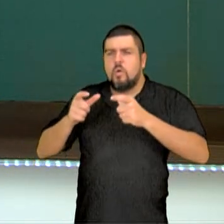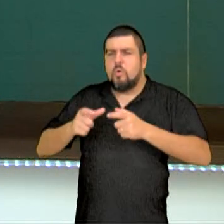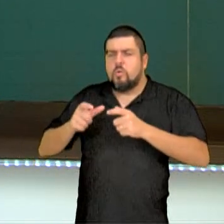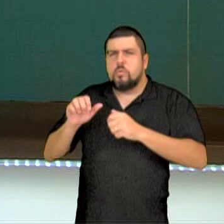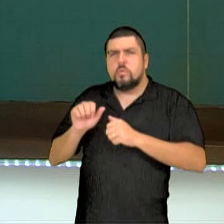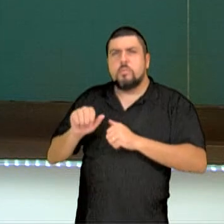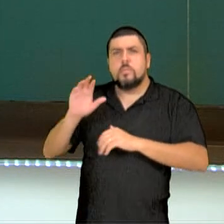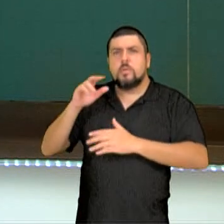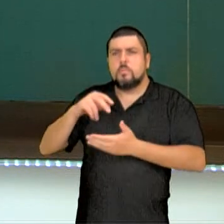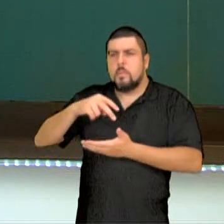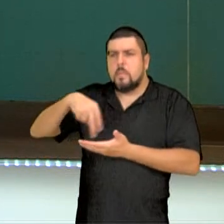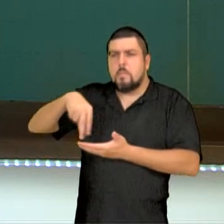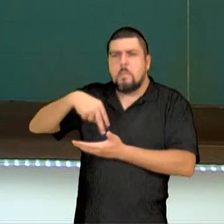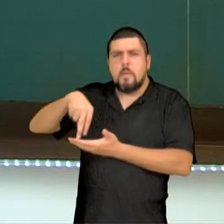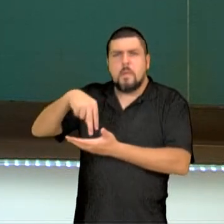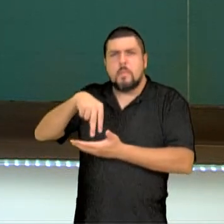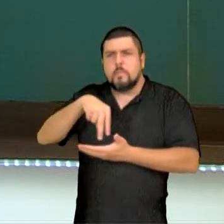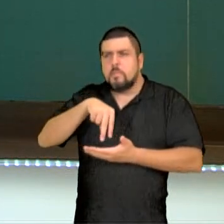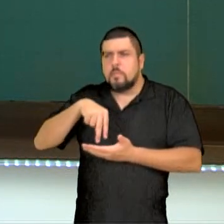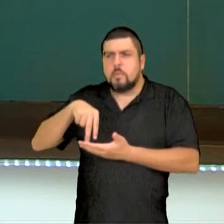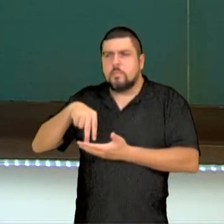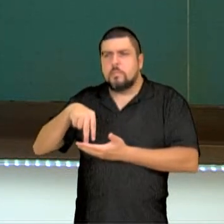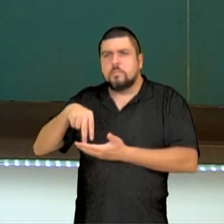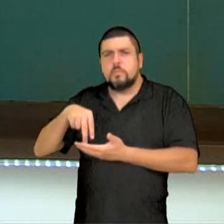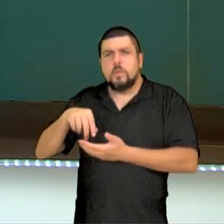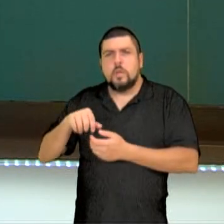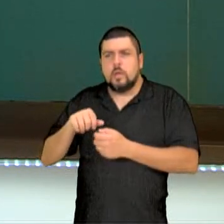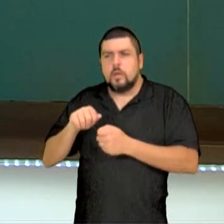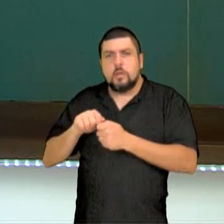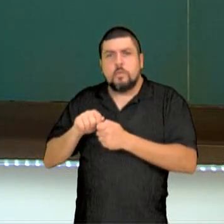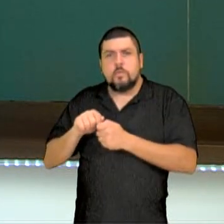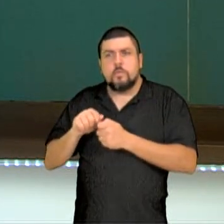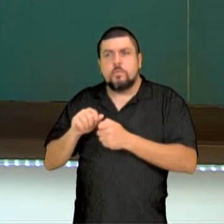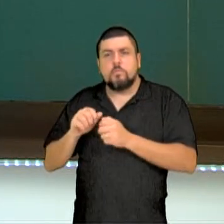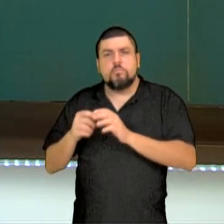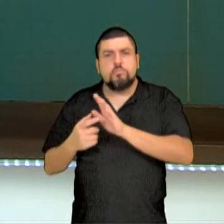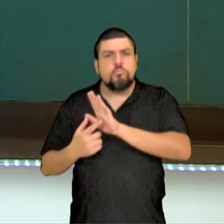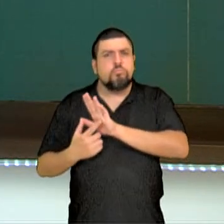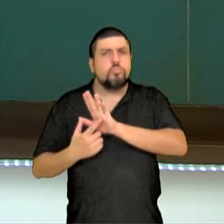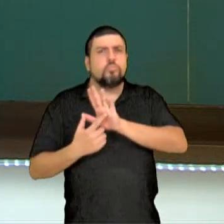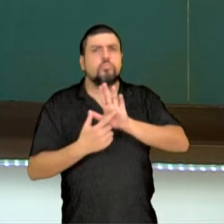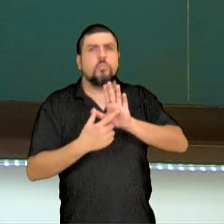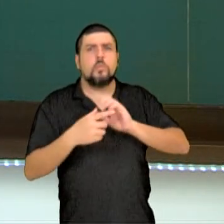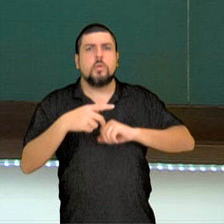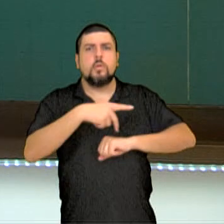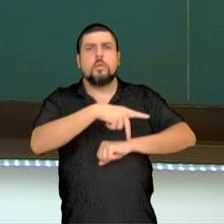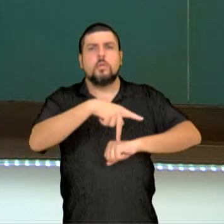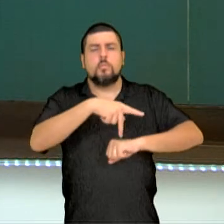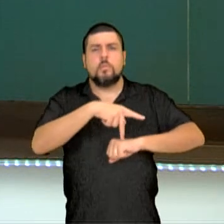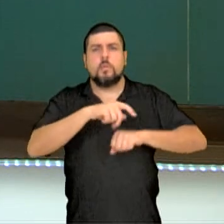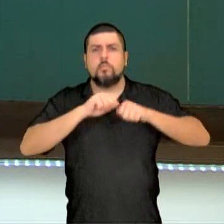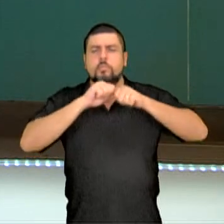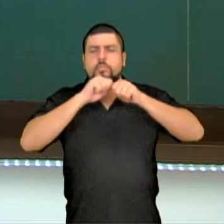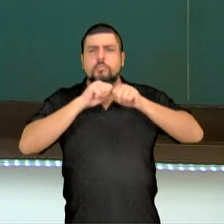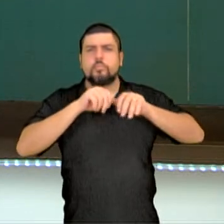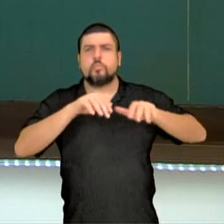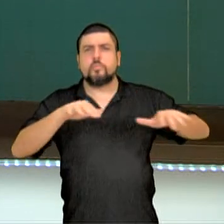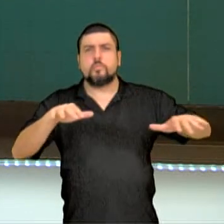dança de rua, e ele levou para o resto do país. Ele falou, não, eu tenho que mostrar para as pessoas isso que está acontecendo aqui. E aí ele